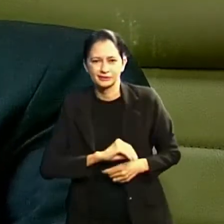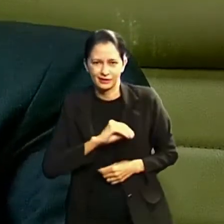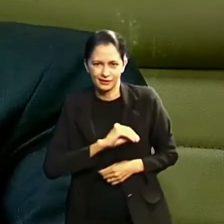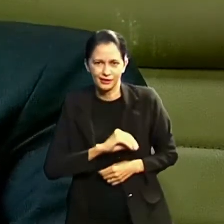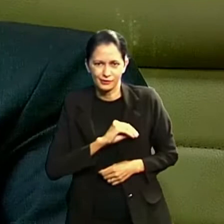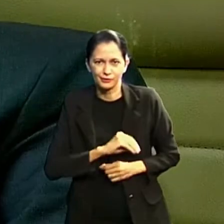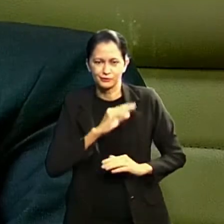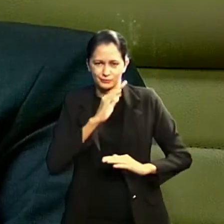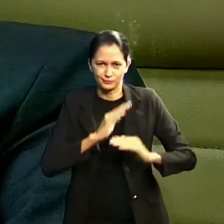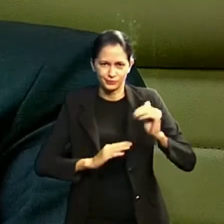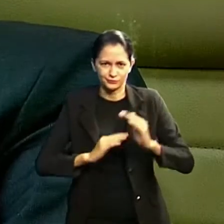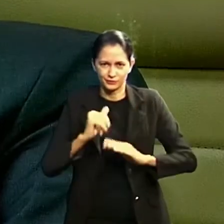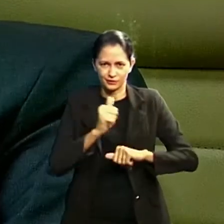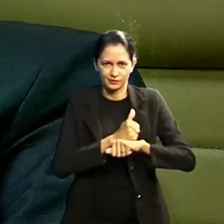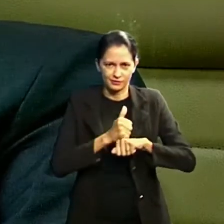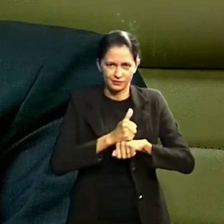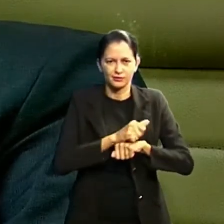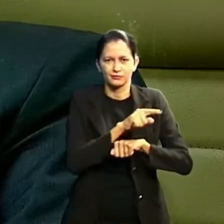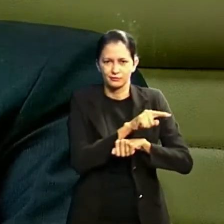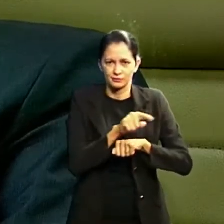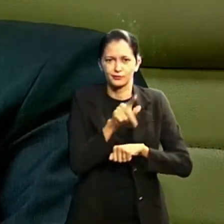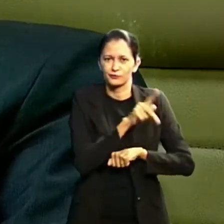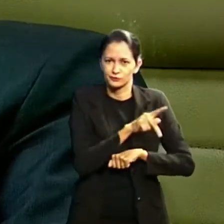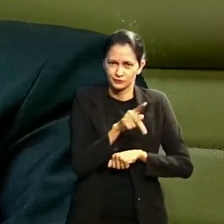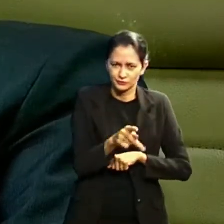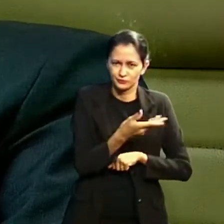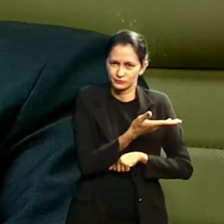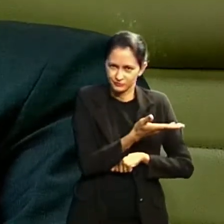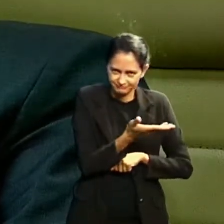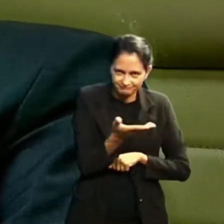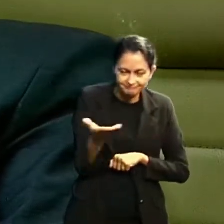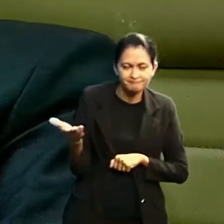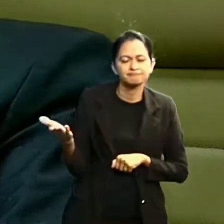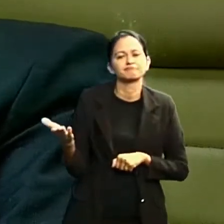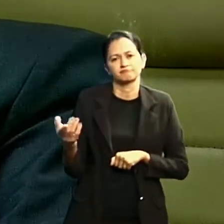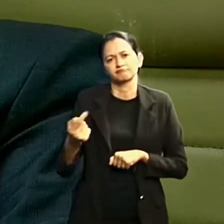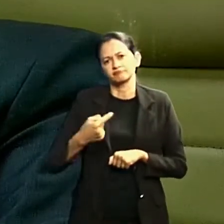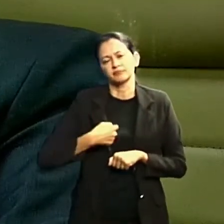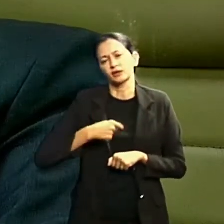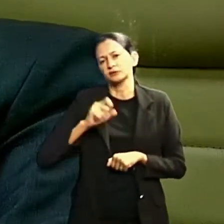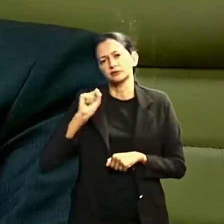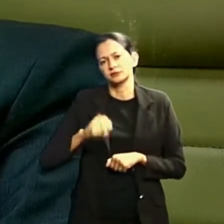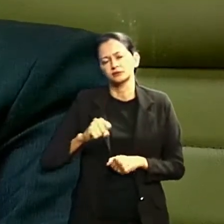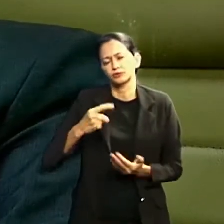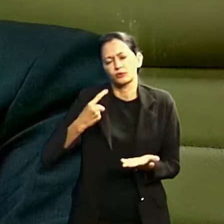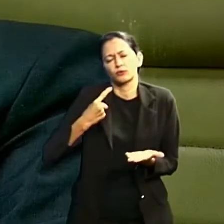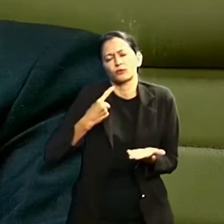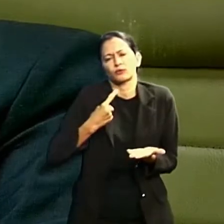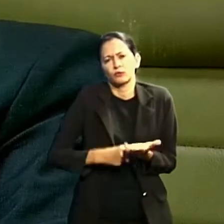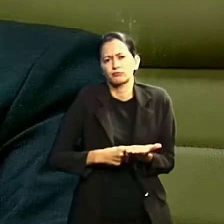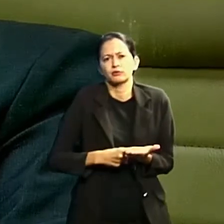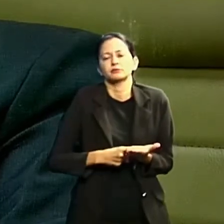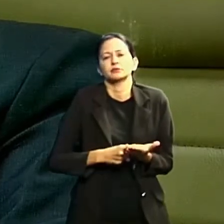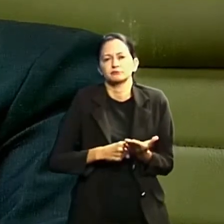nossos queridos funcionários e professores, principalmente, eu teria obrigação de levar